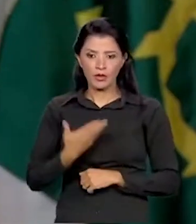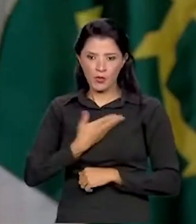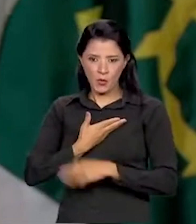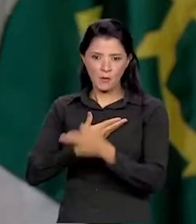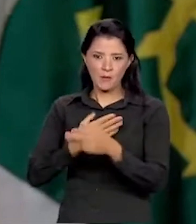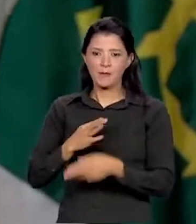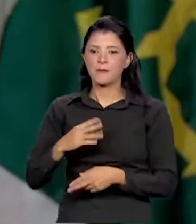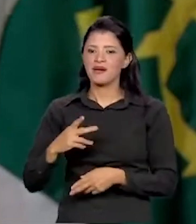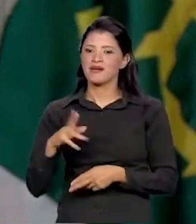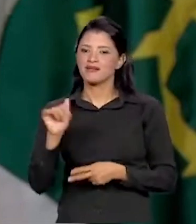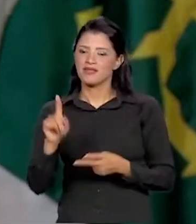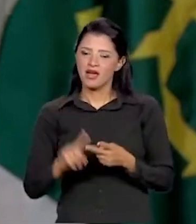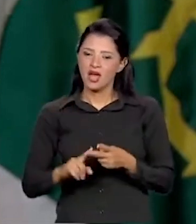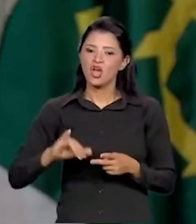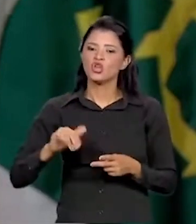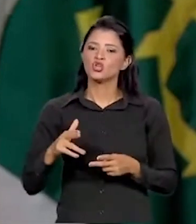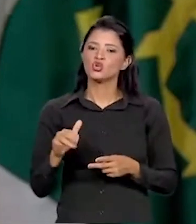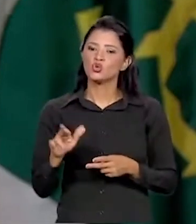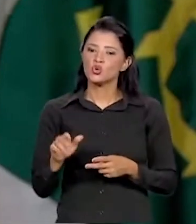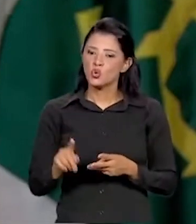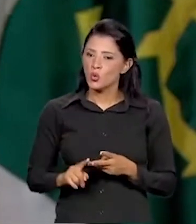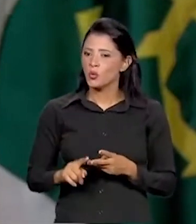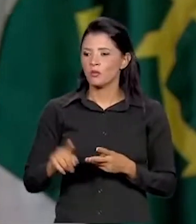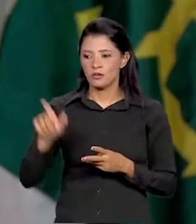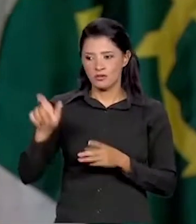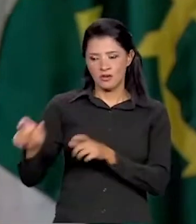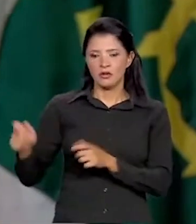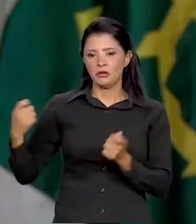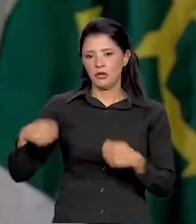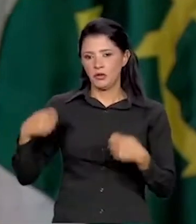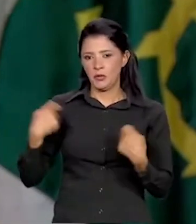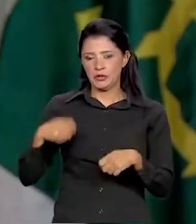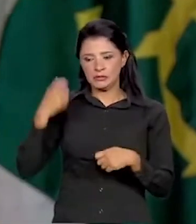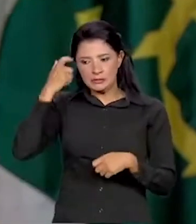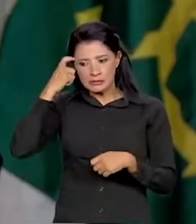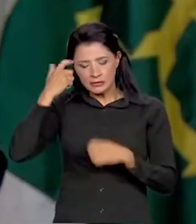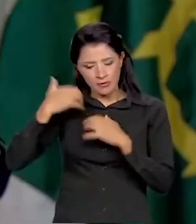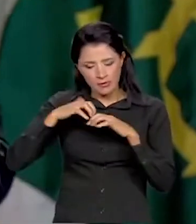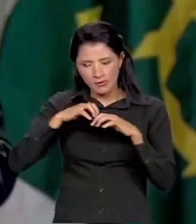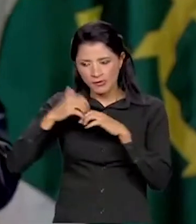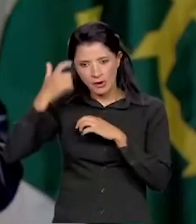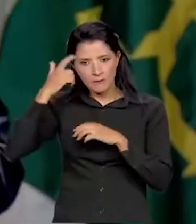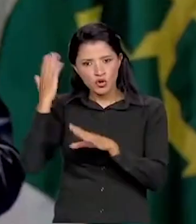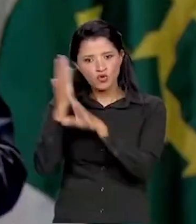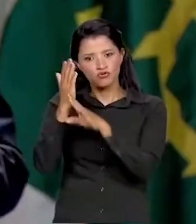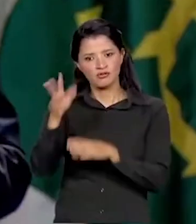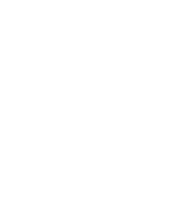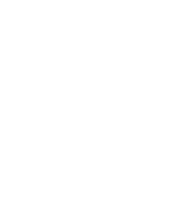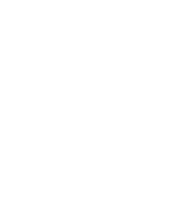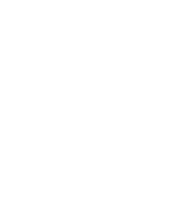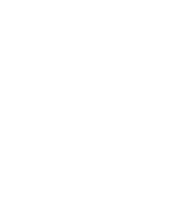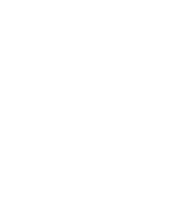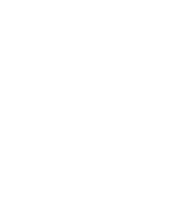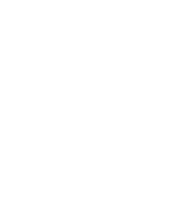companheiro Juruna, companheira da CUT, vamos ter que quebrar muita cabeça para encontrar uma solução para isso.